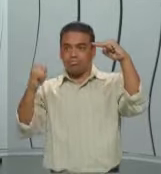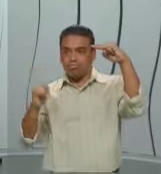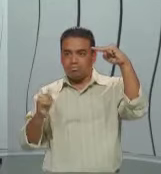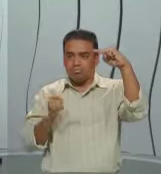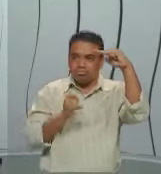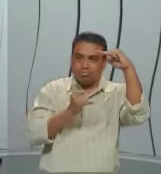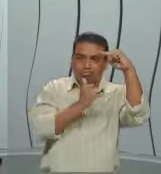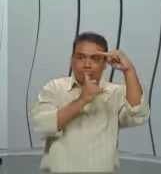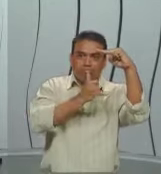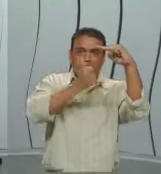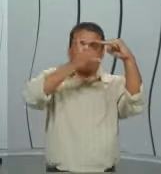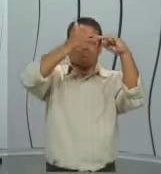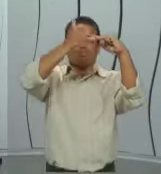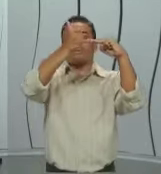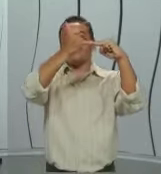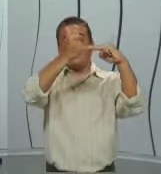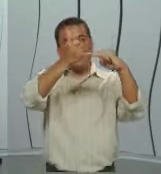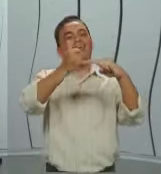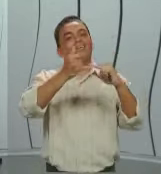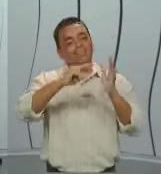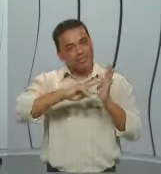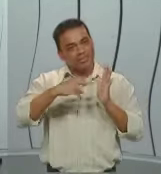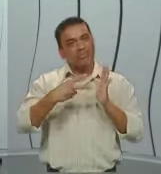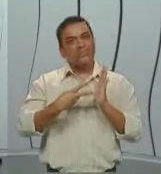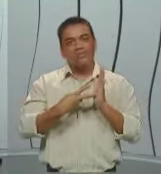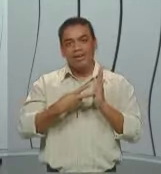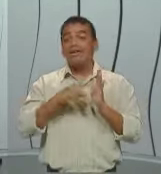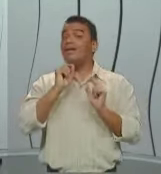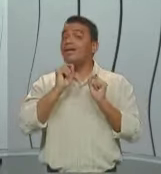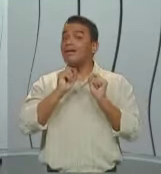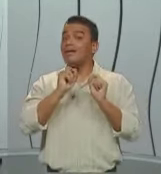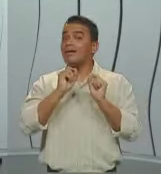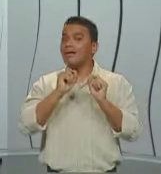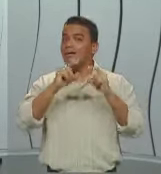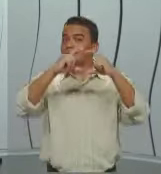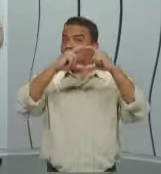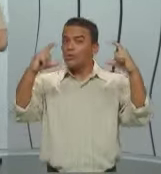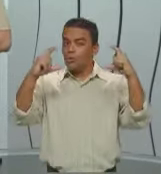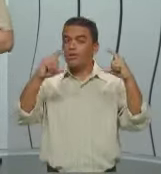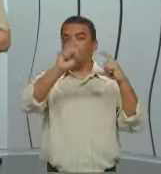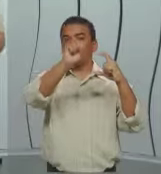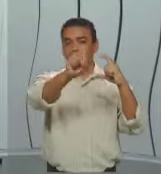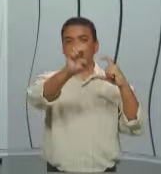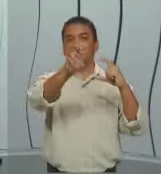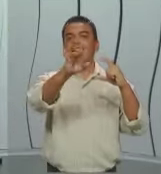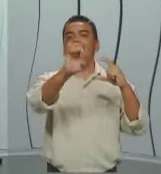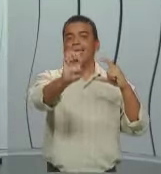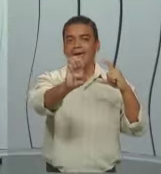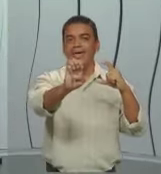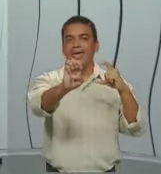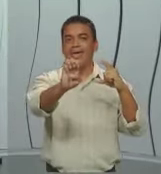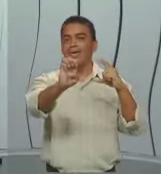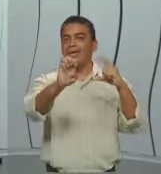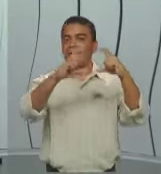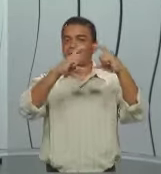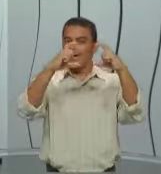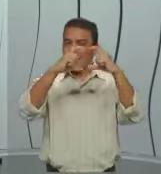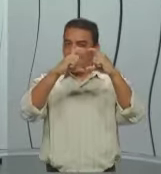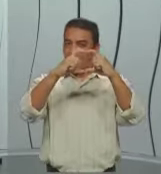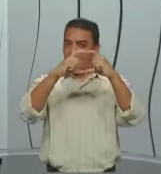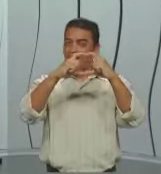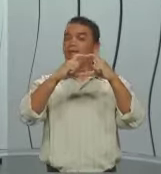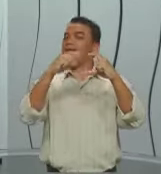Então, significa que estamos falando de um circuito em série, né? E quando falamos de um circuito